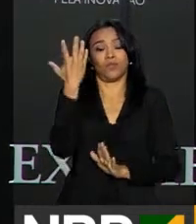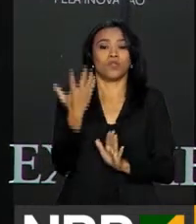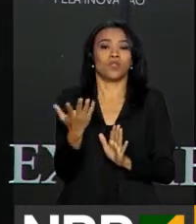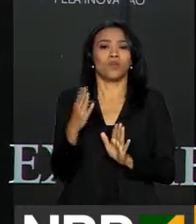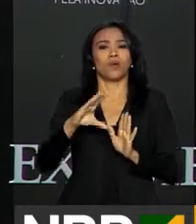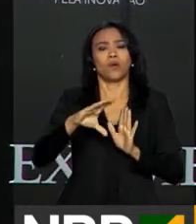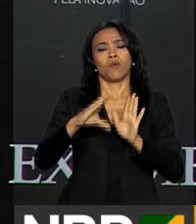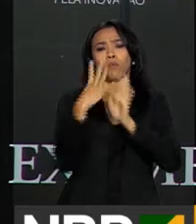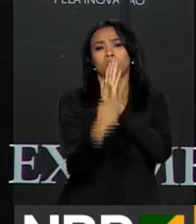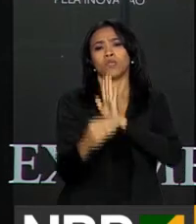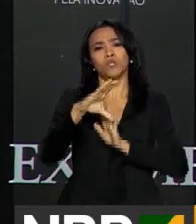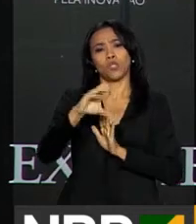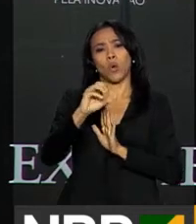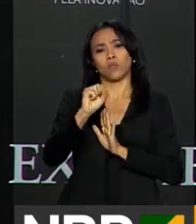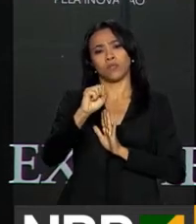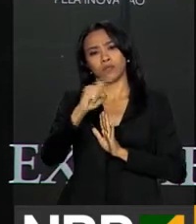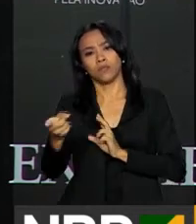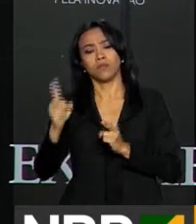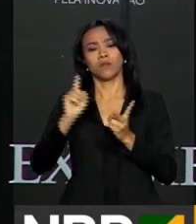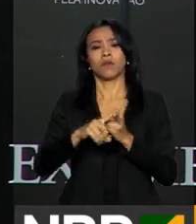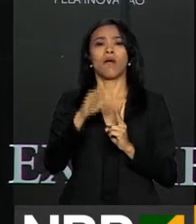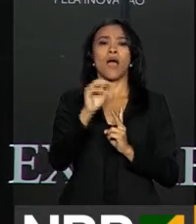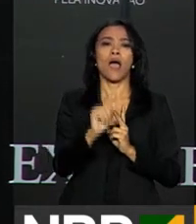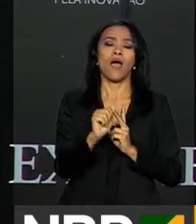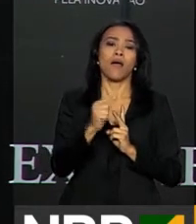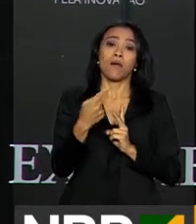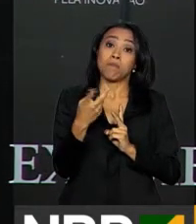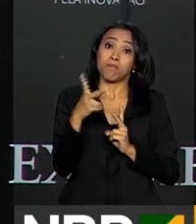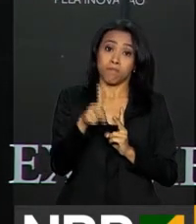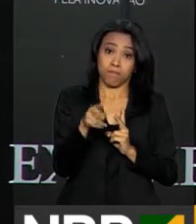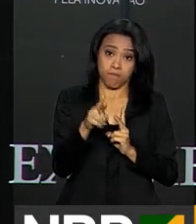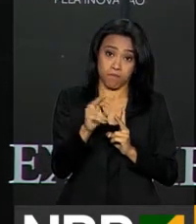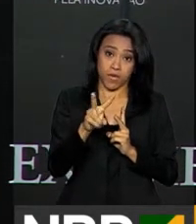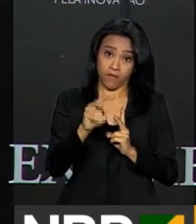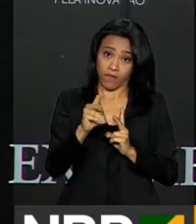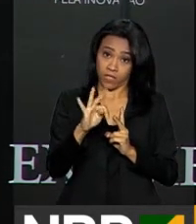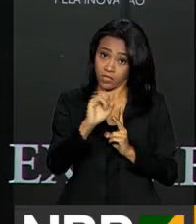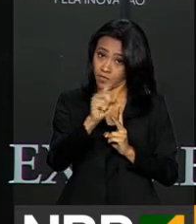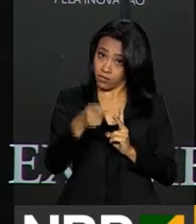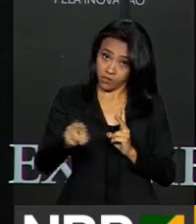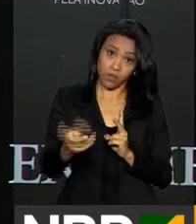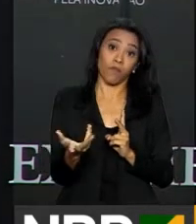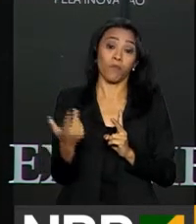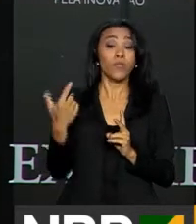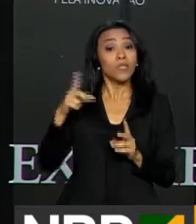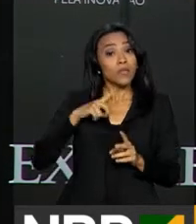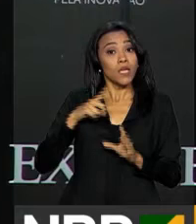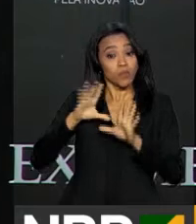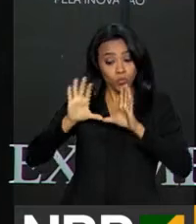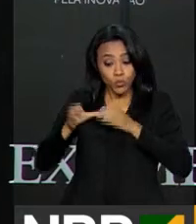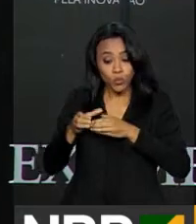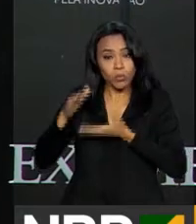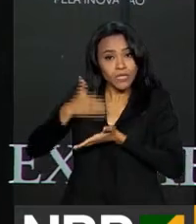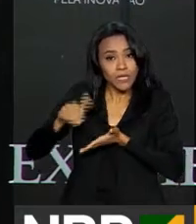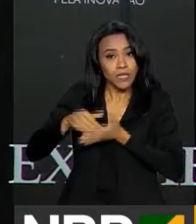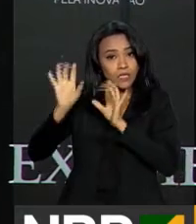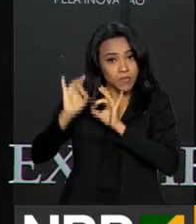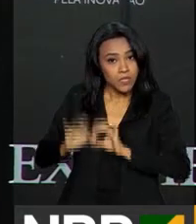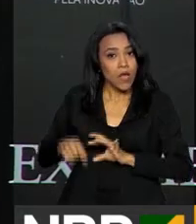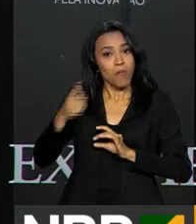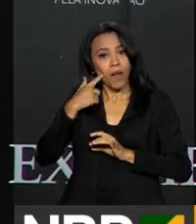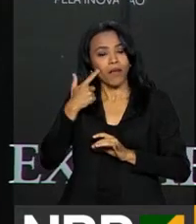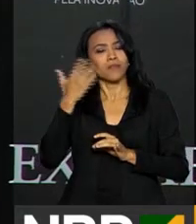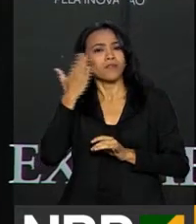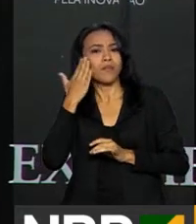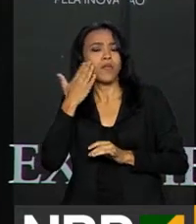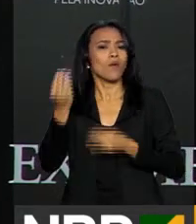um organismo especial, uma secretaria especial, para tratar das privatizações. E as privatizações têm